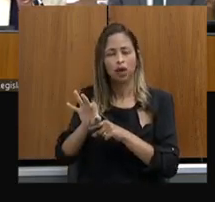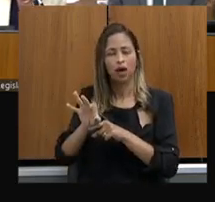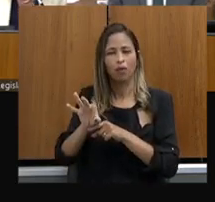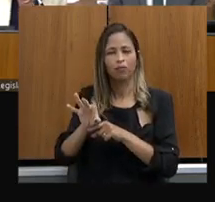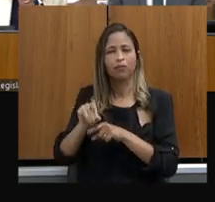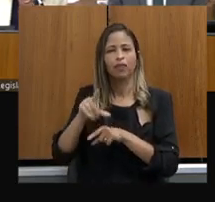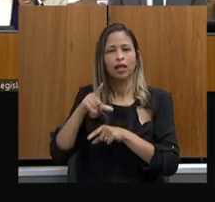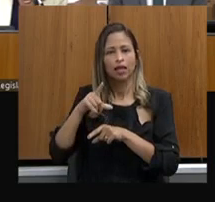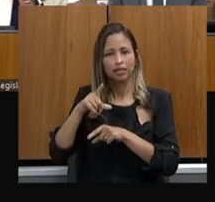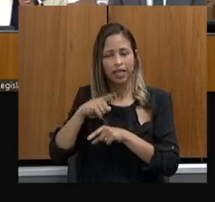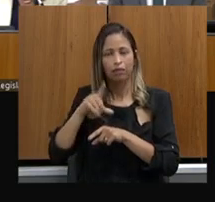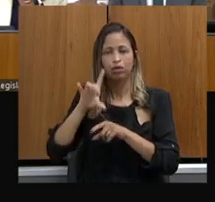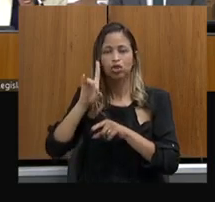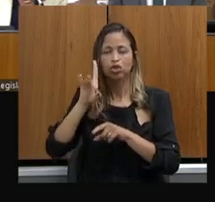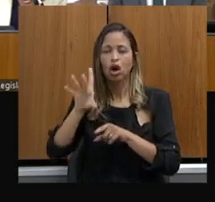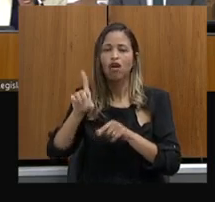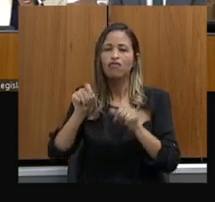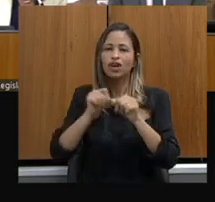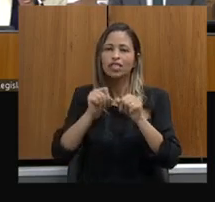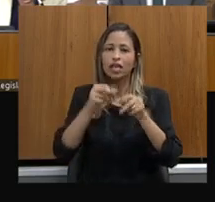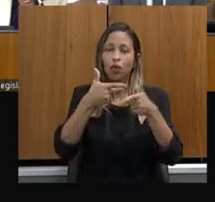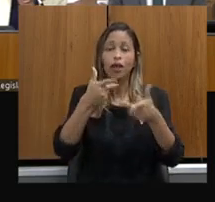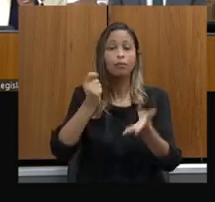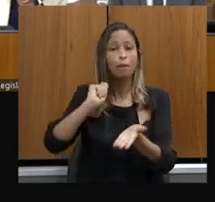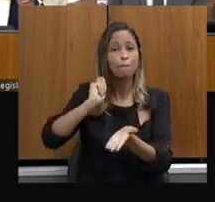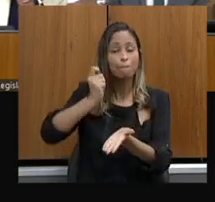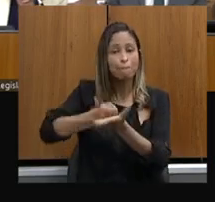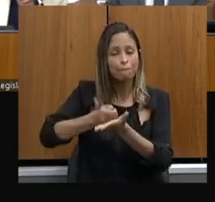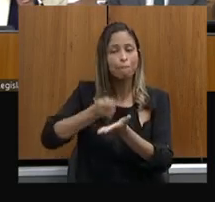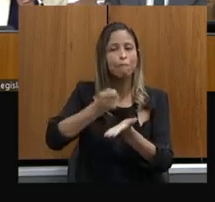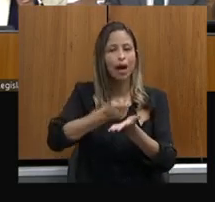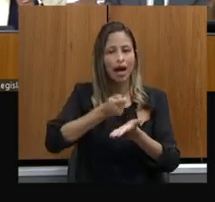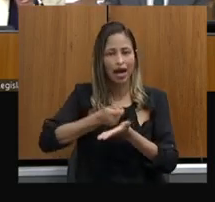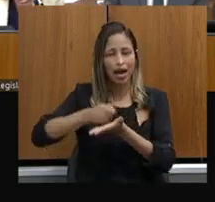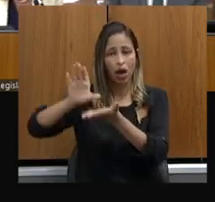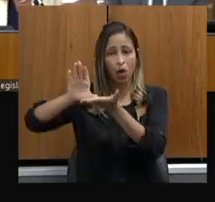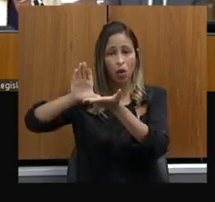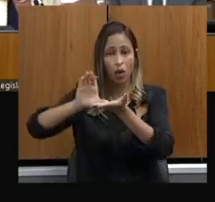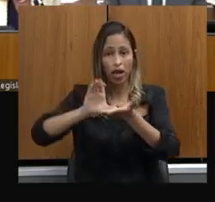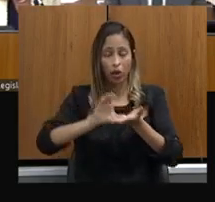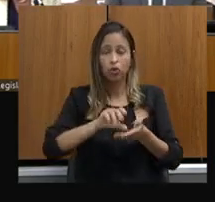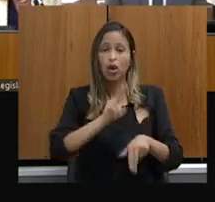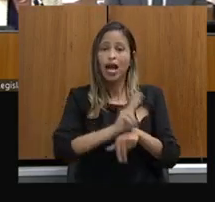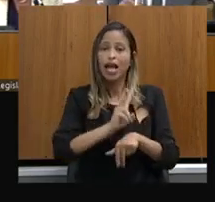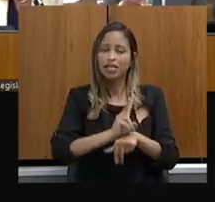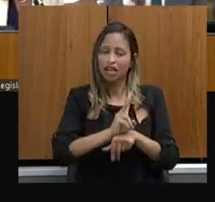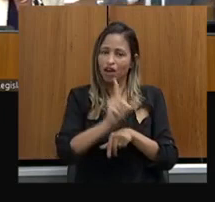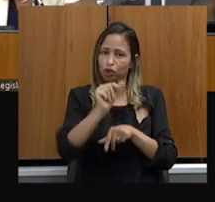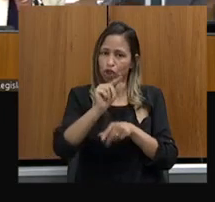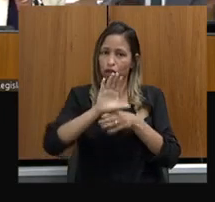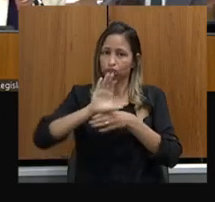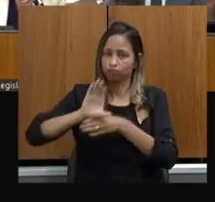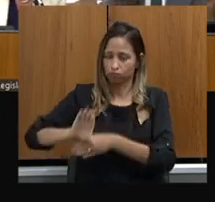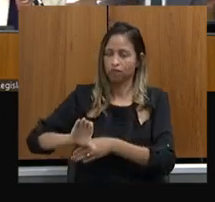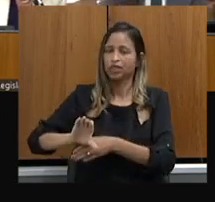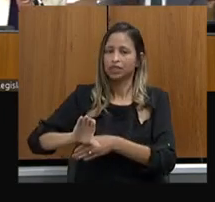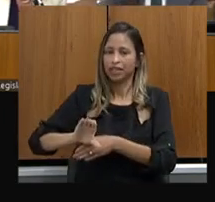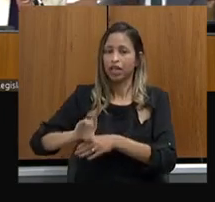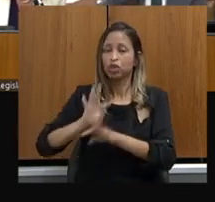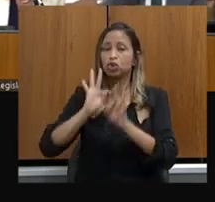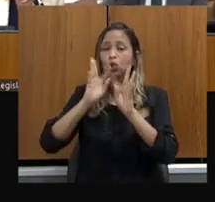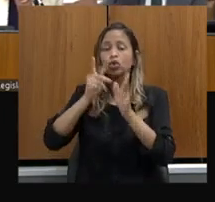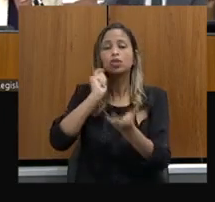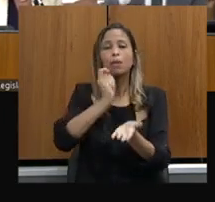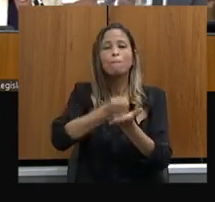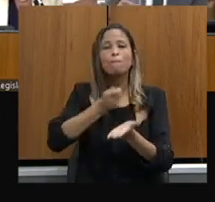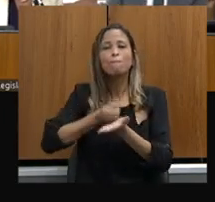temos a intenção não só de empenhar Mas também de pagar efetivamente todo recurso está reservado para isso e todo o empenho para que todos